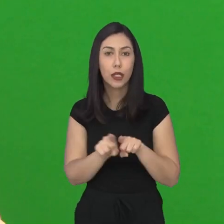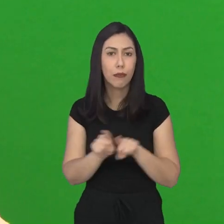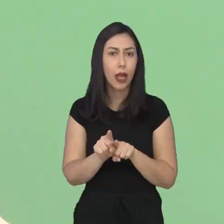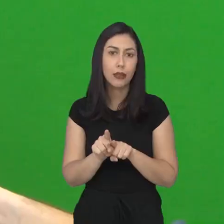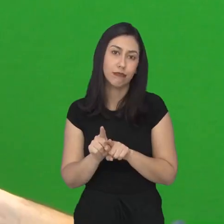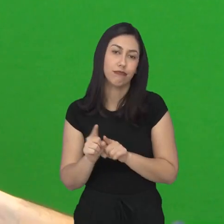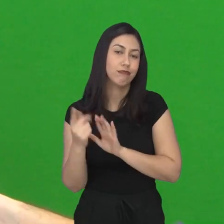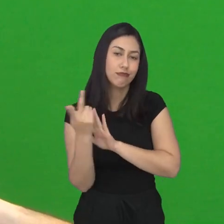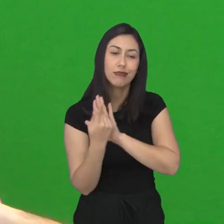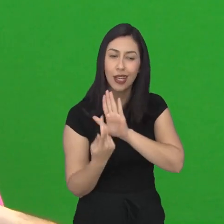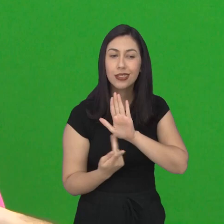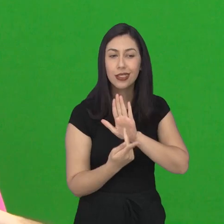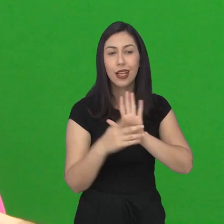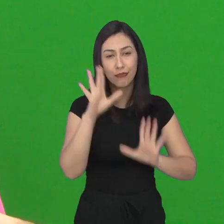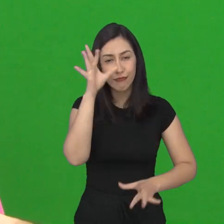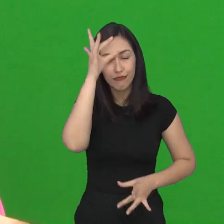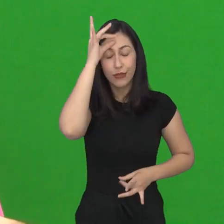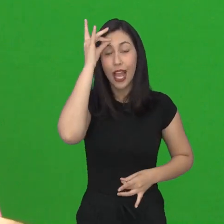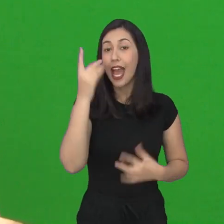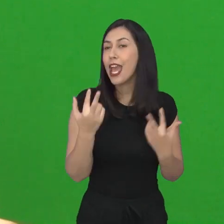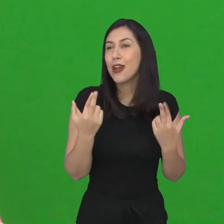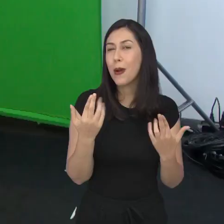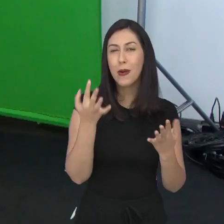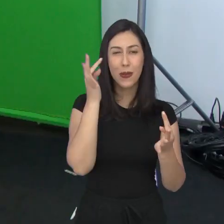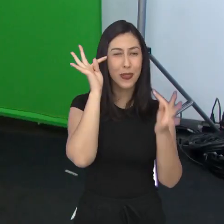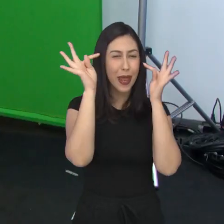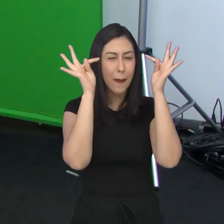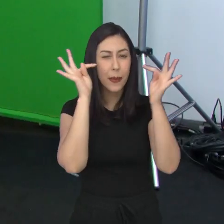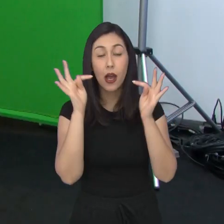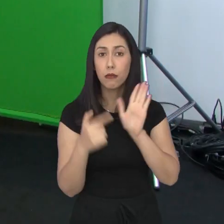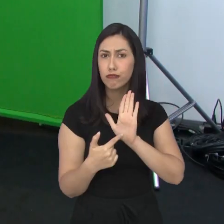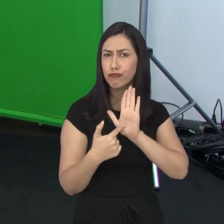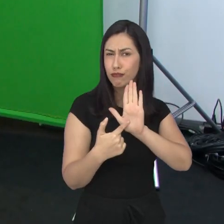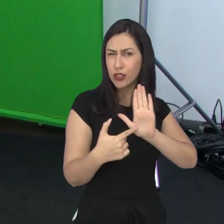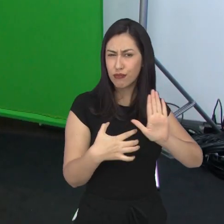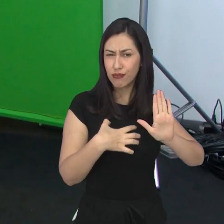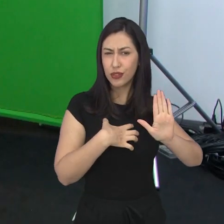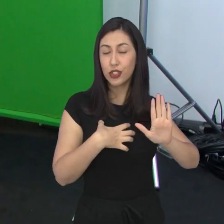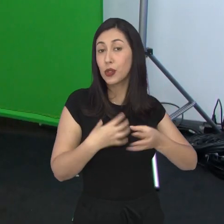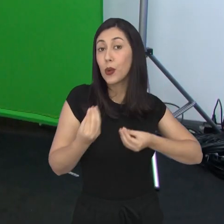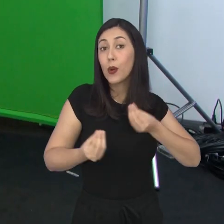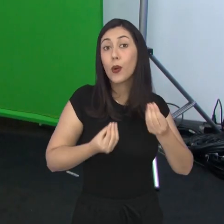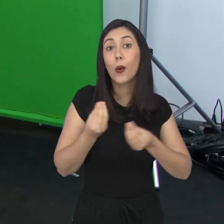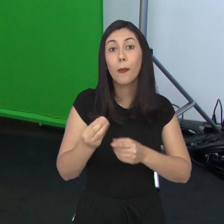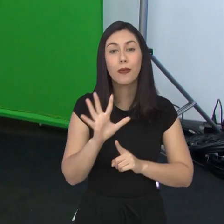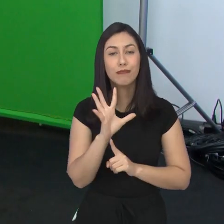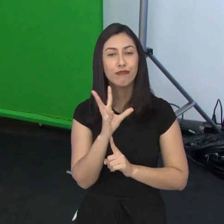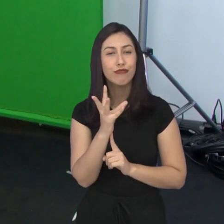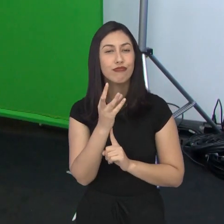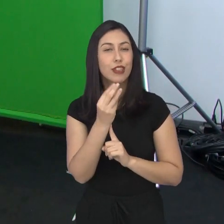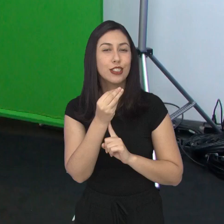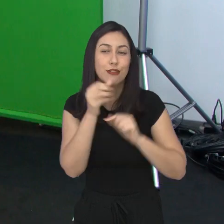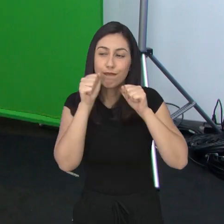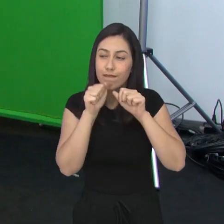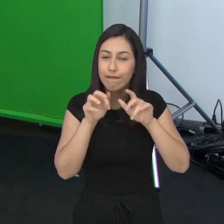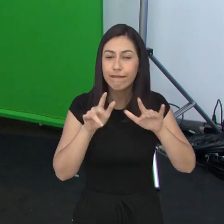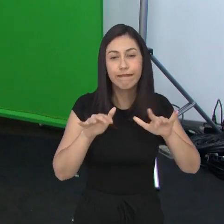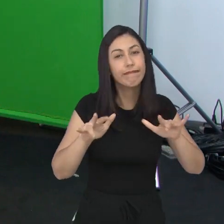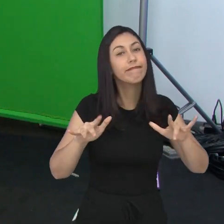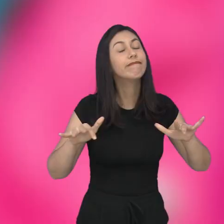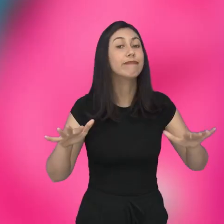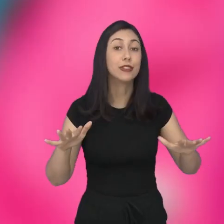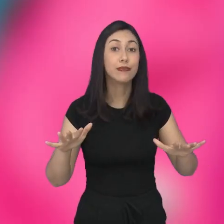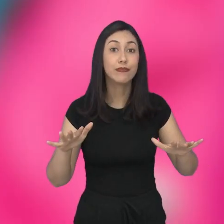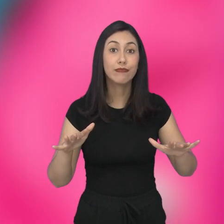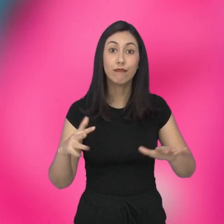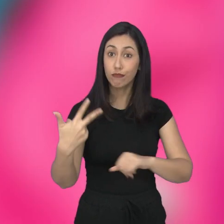do desenho. O cosplay, pra mim, é como se fosse uma terapia. James expressa toda a personalidade através dessa arte cada vez mais